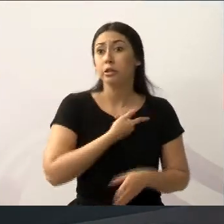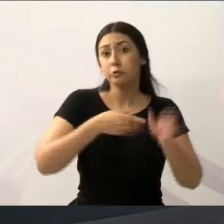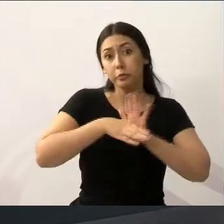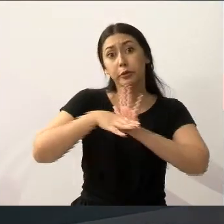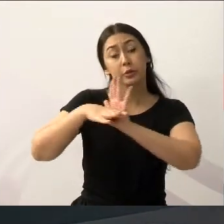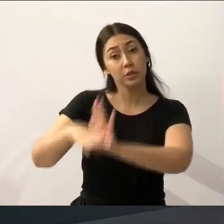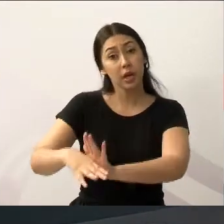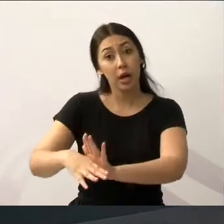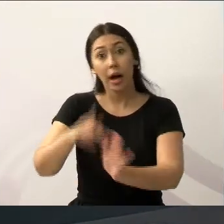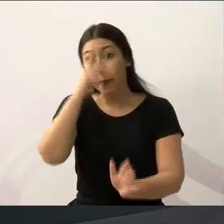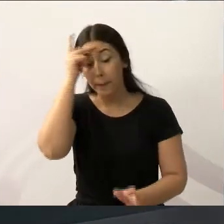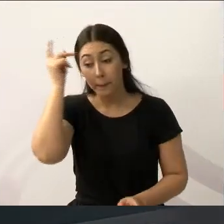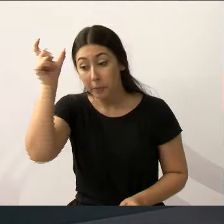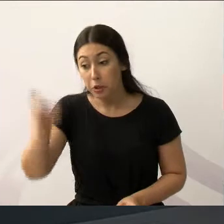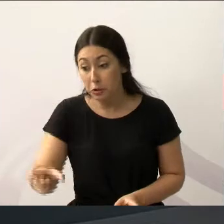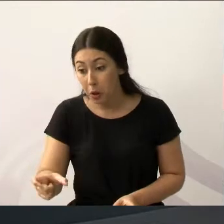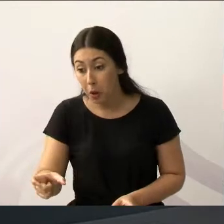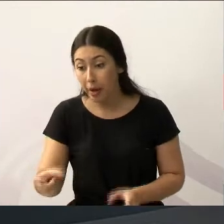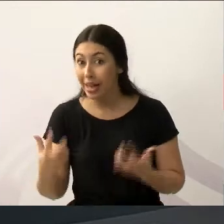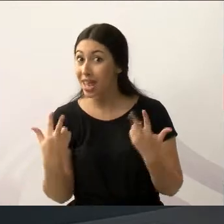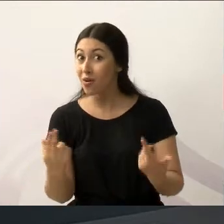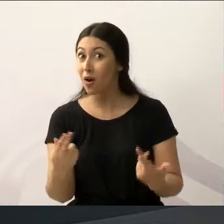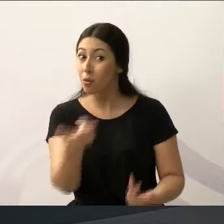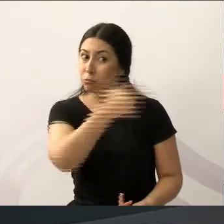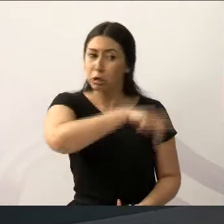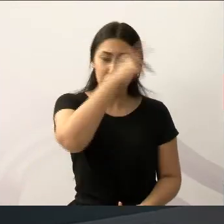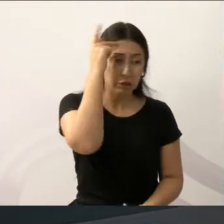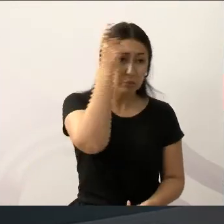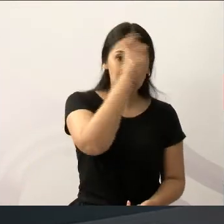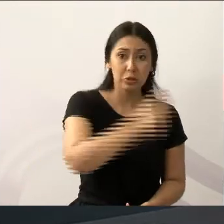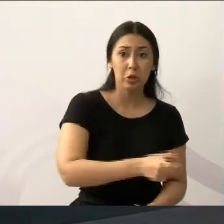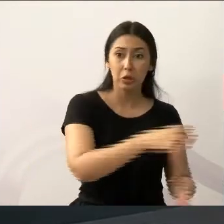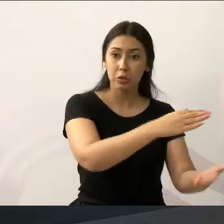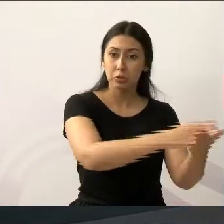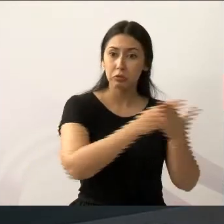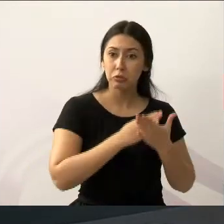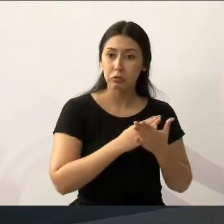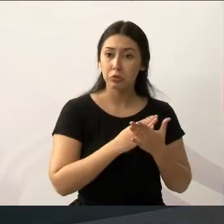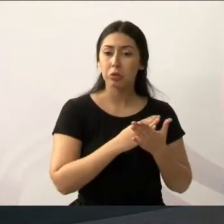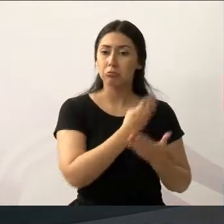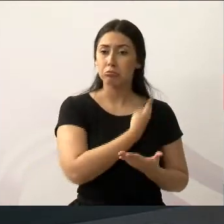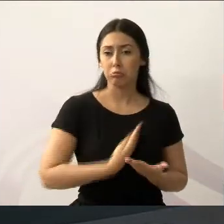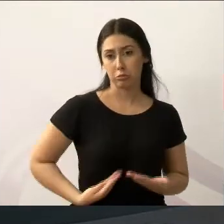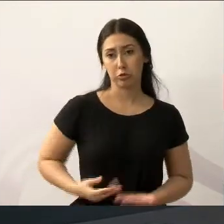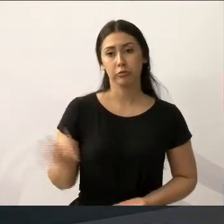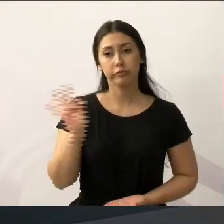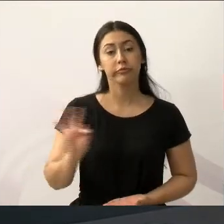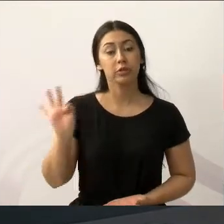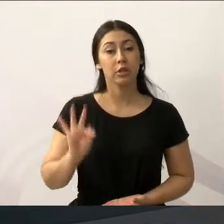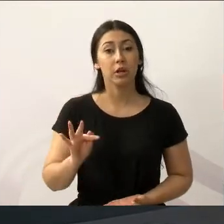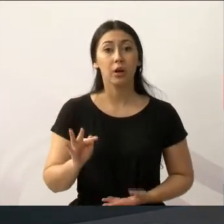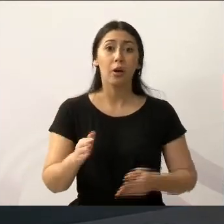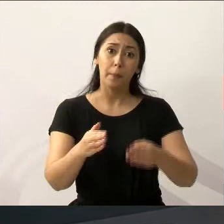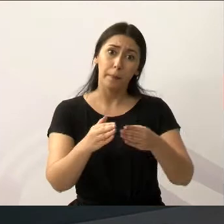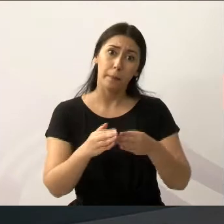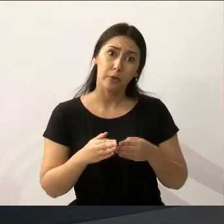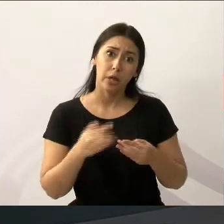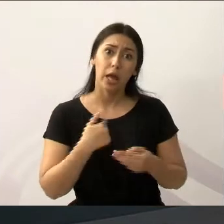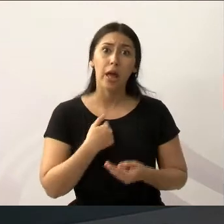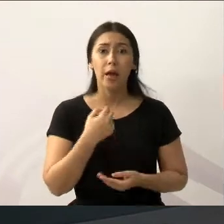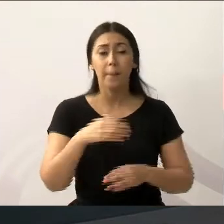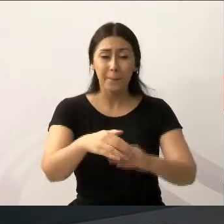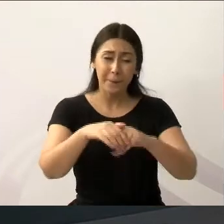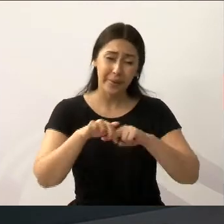essa pessoa no mesmo patamar daqueles que serão beneficiados pelo governo. Por isso, senhor presidente, eu encaminho aqui um pedido de suspensão